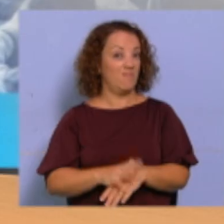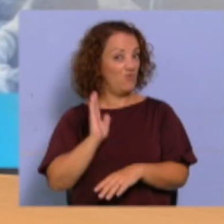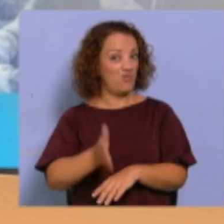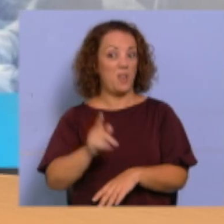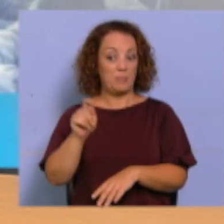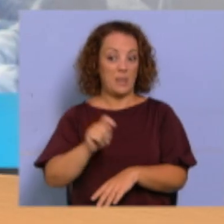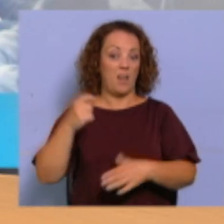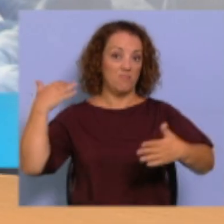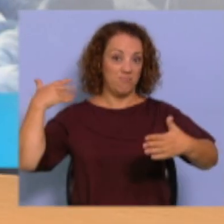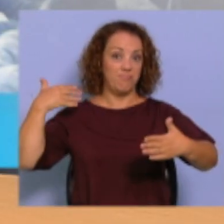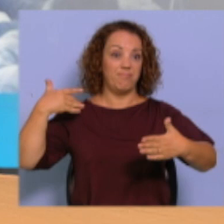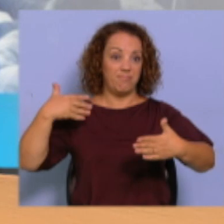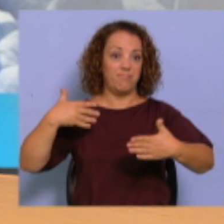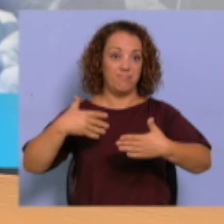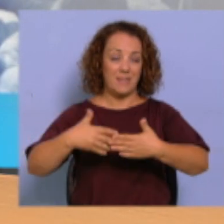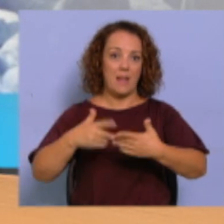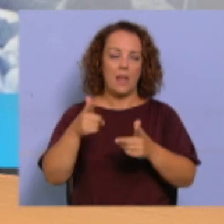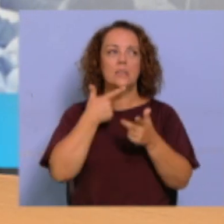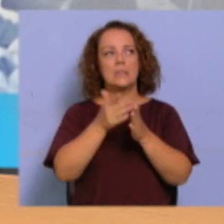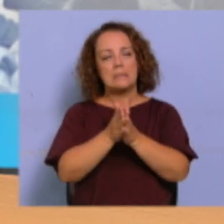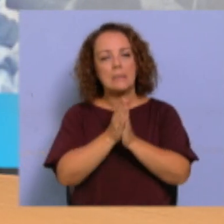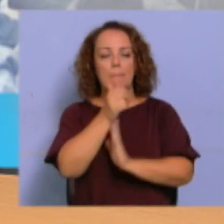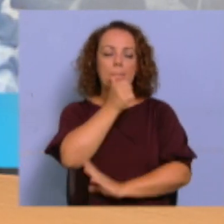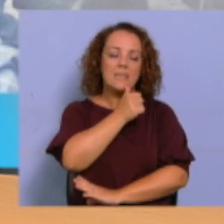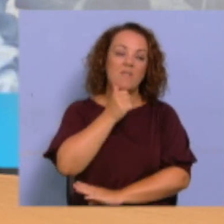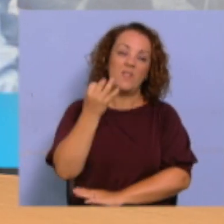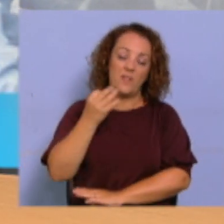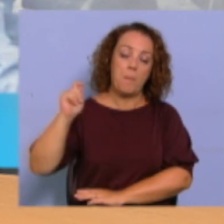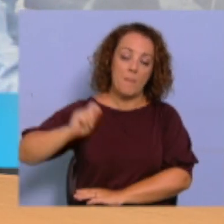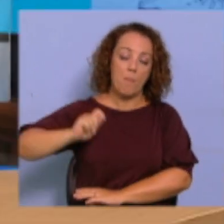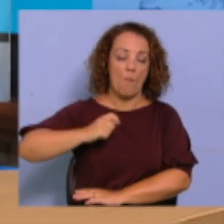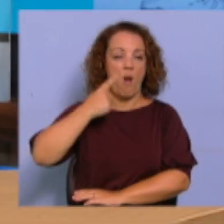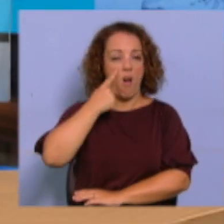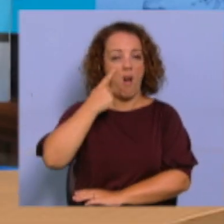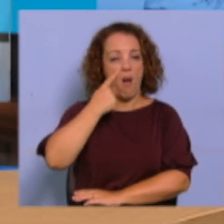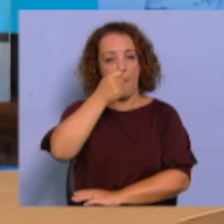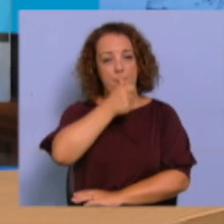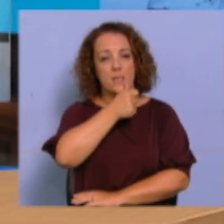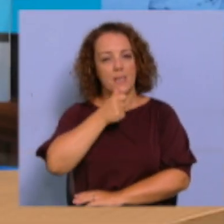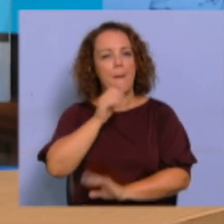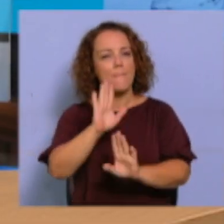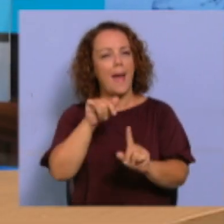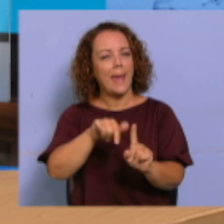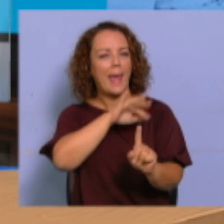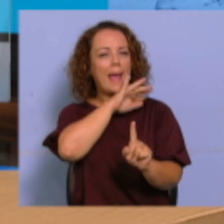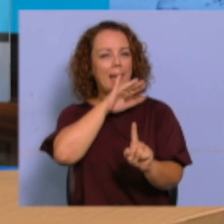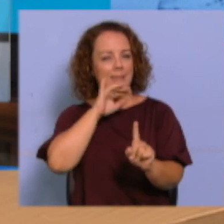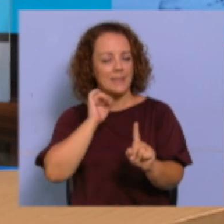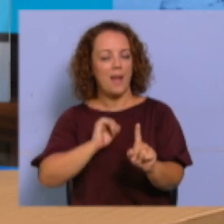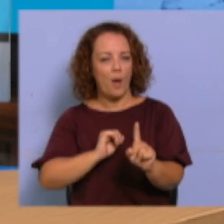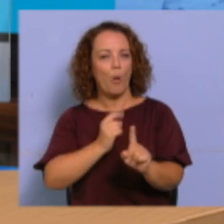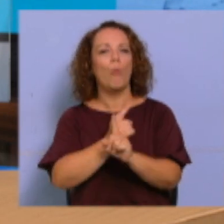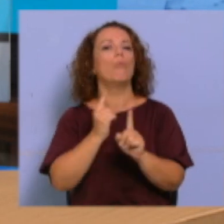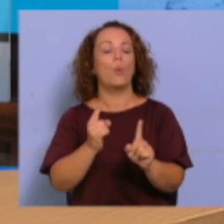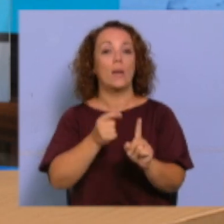é? Exatamente. Com esse pedido de paciência. E a paciência aqui é engraçado, ganha